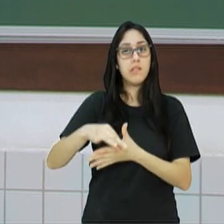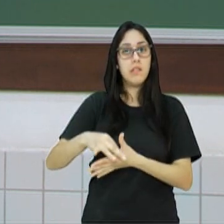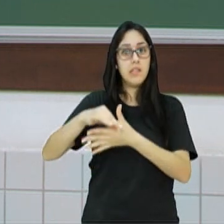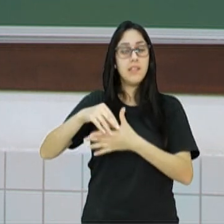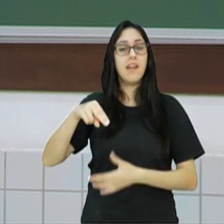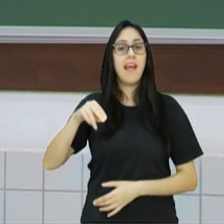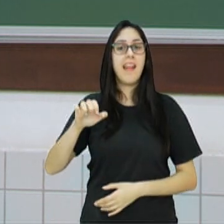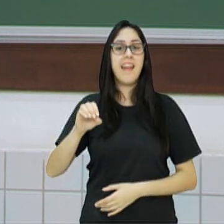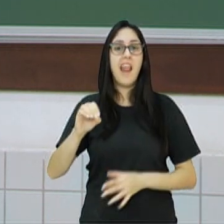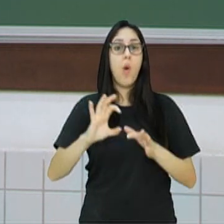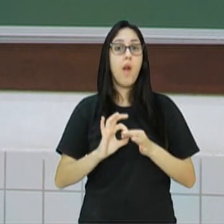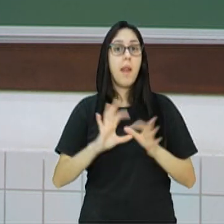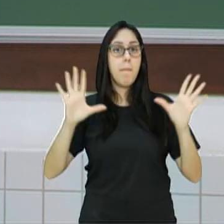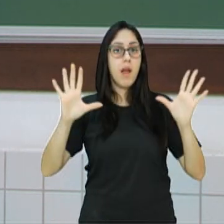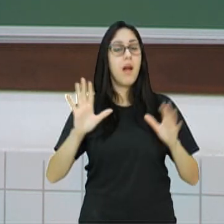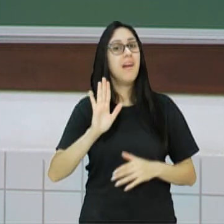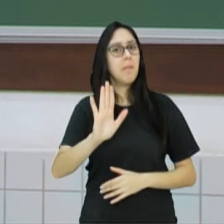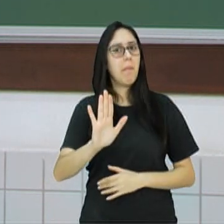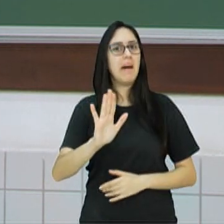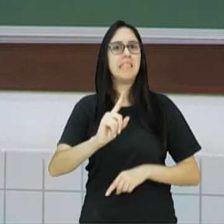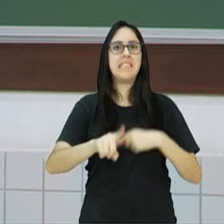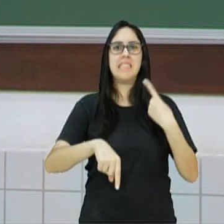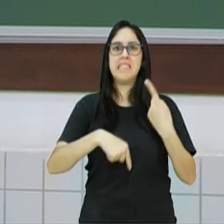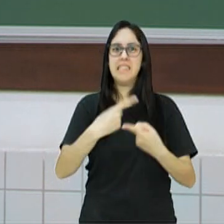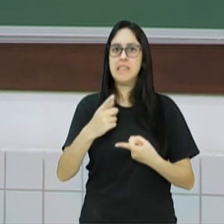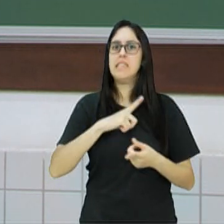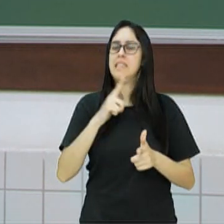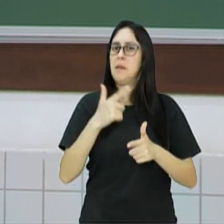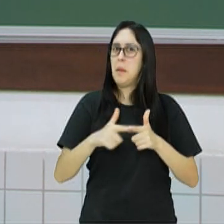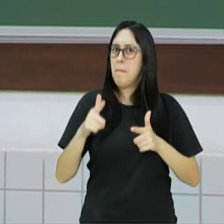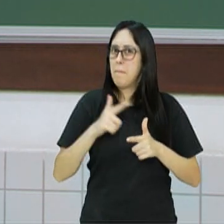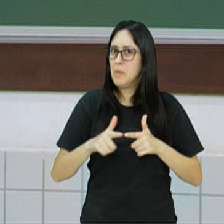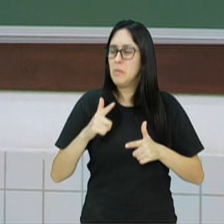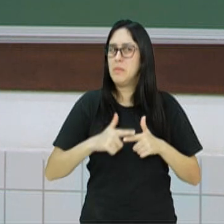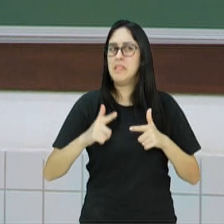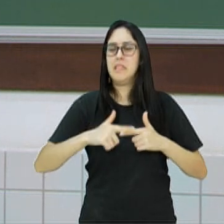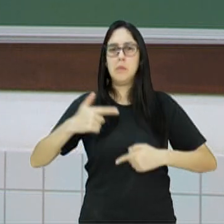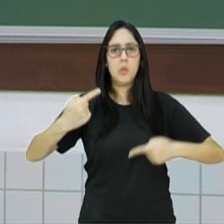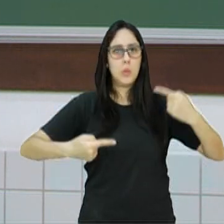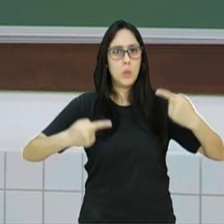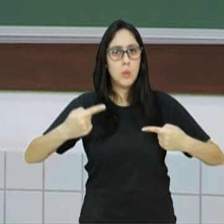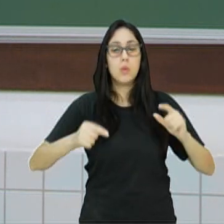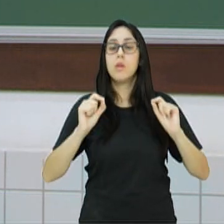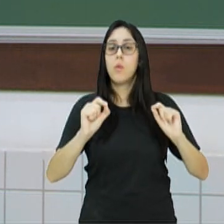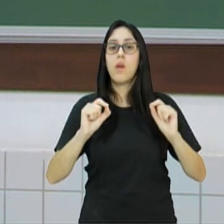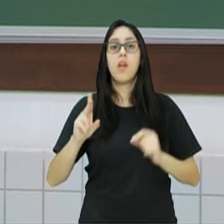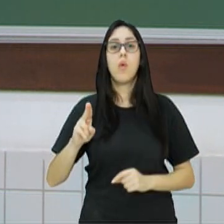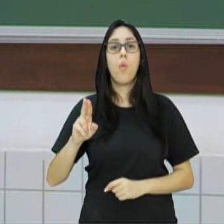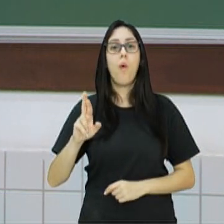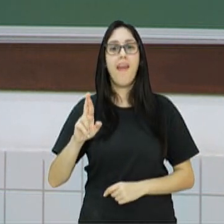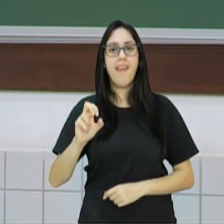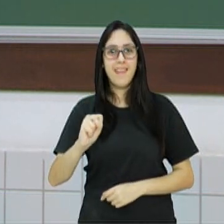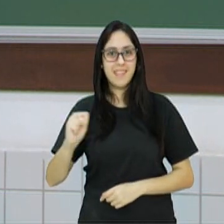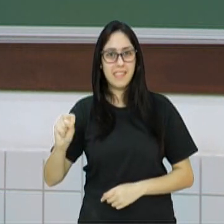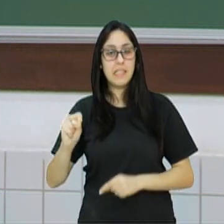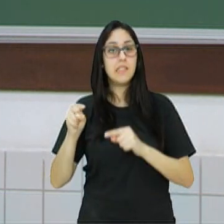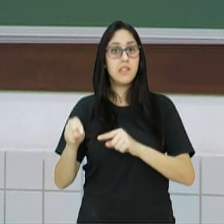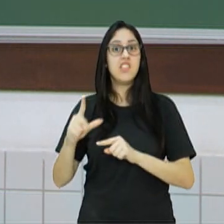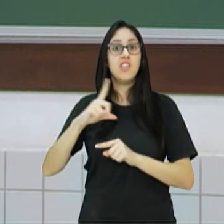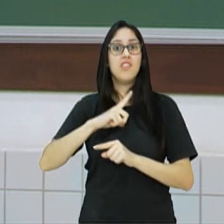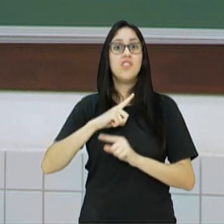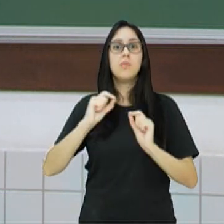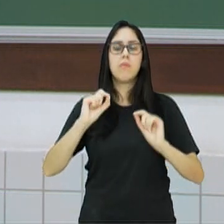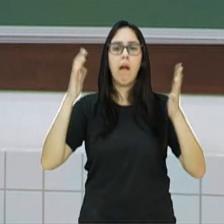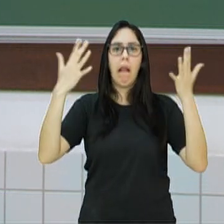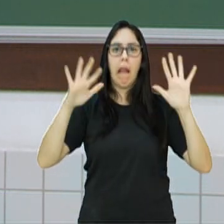novamente essas tensões se elevando. Isso contribui com que a União Soviética entre em um processo de